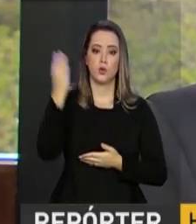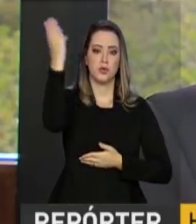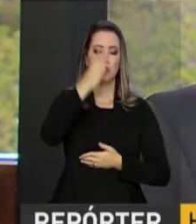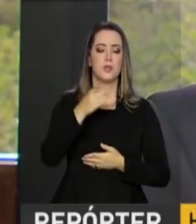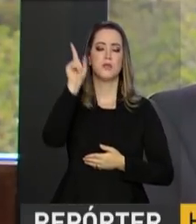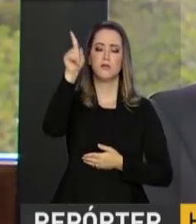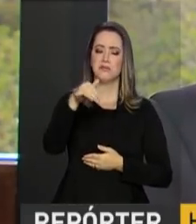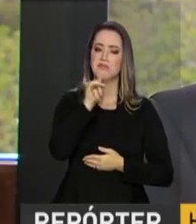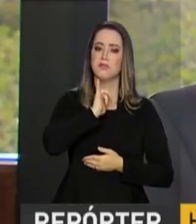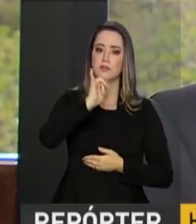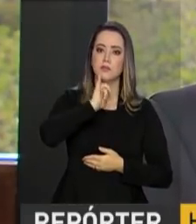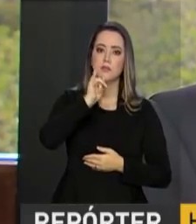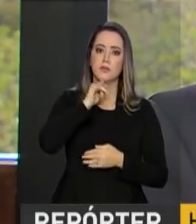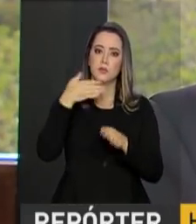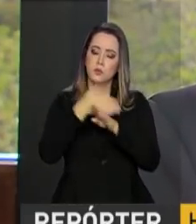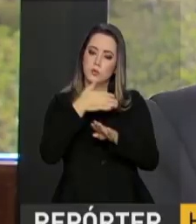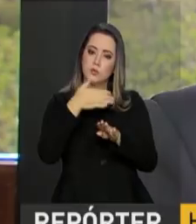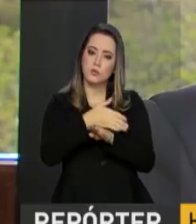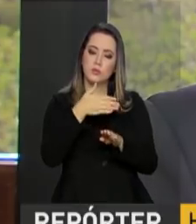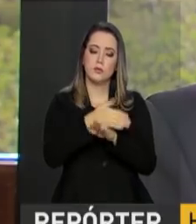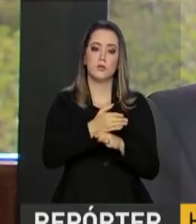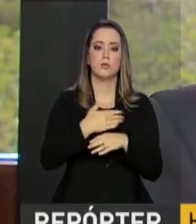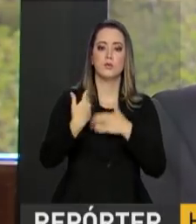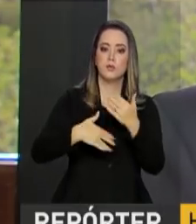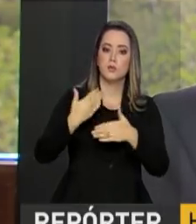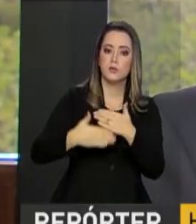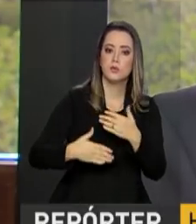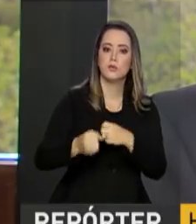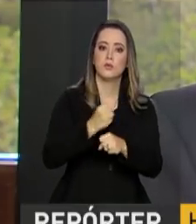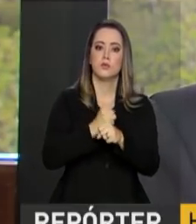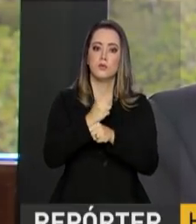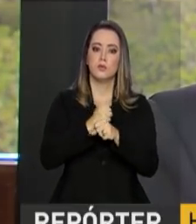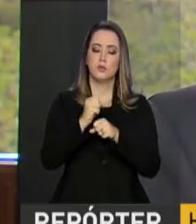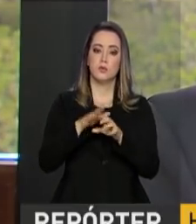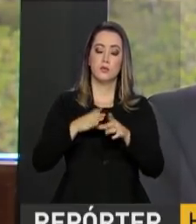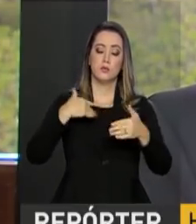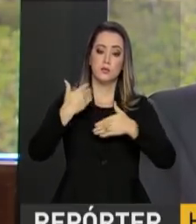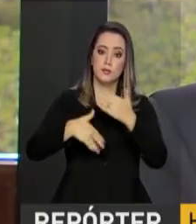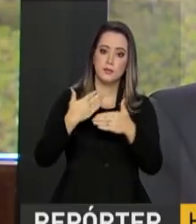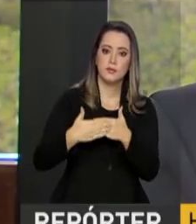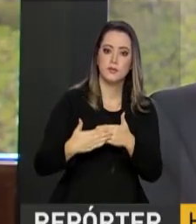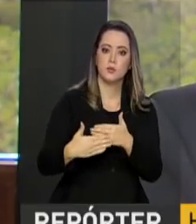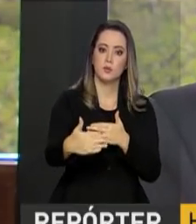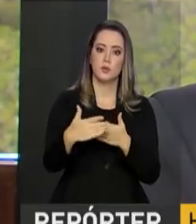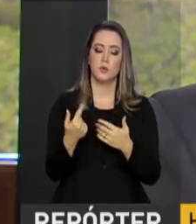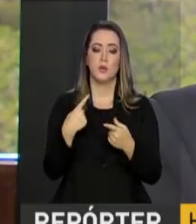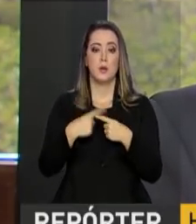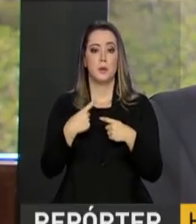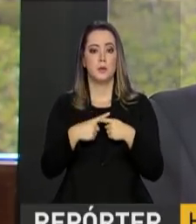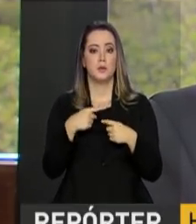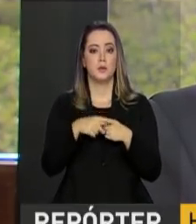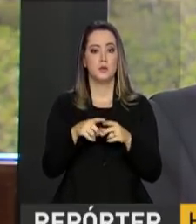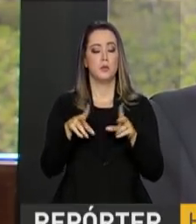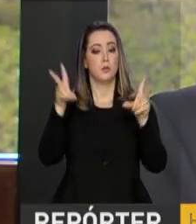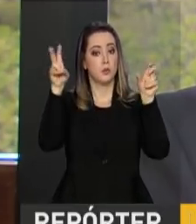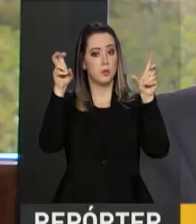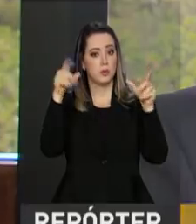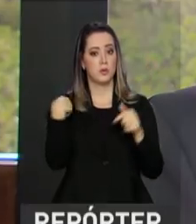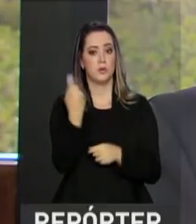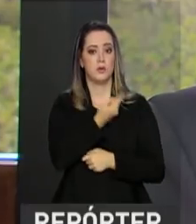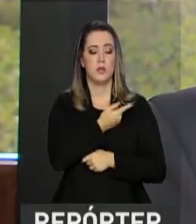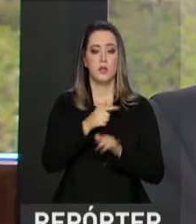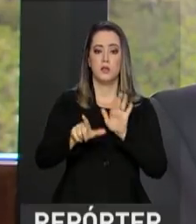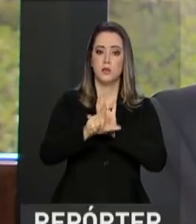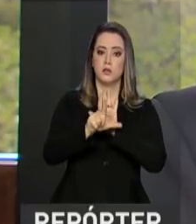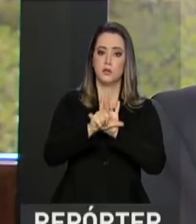nessa questão migratória na no decorrer dos anos ele avançou muito com relação a esses temas né ea nossa